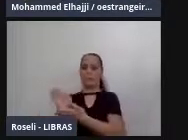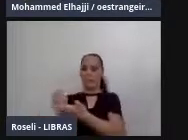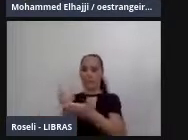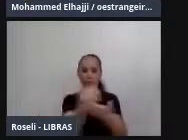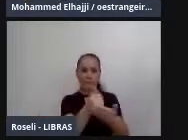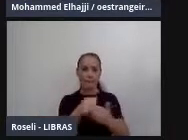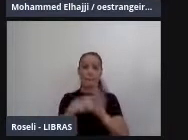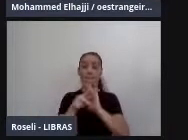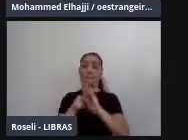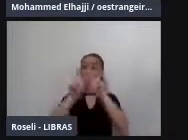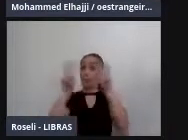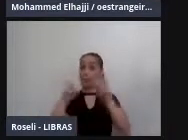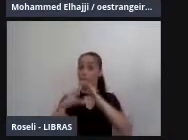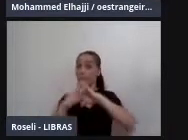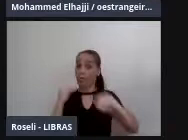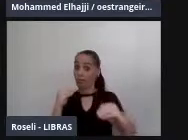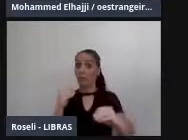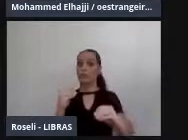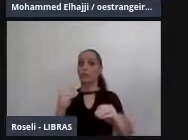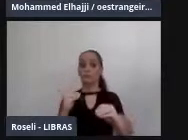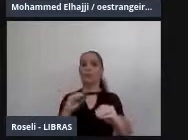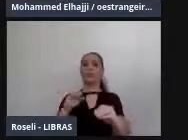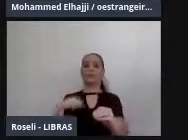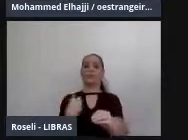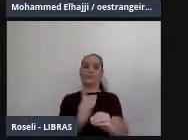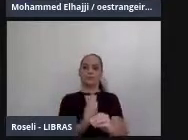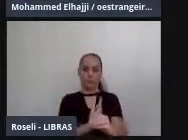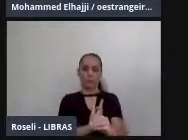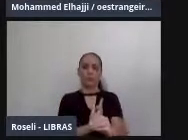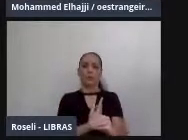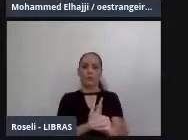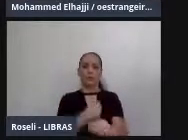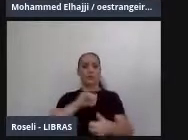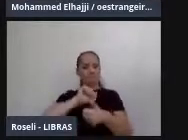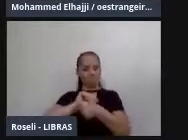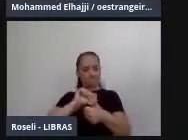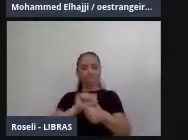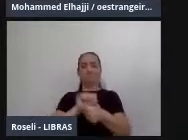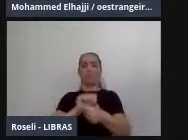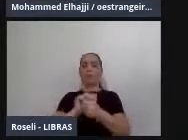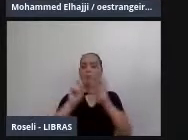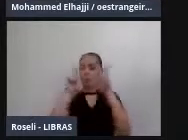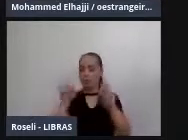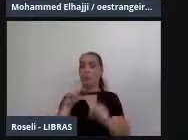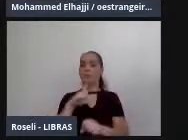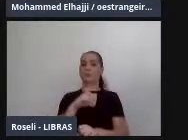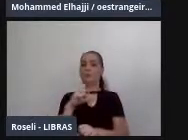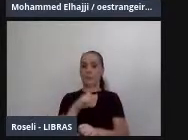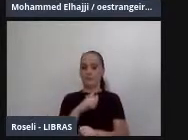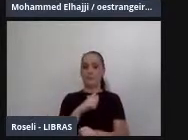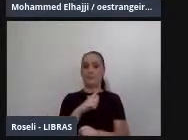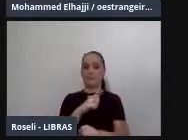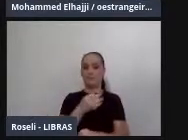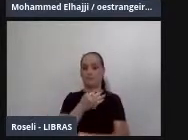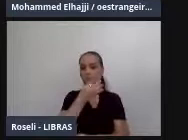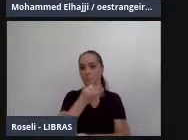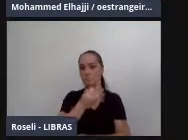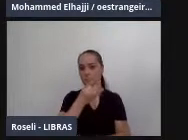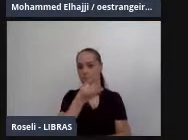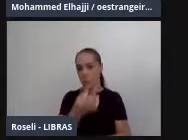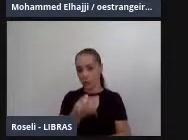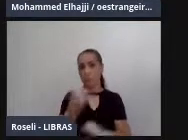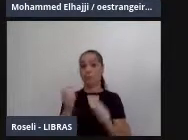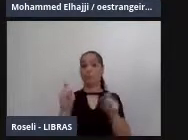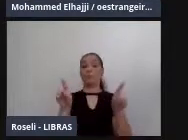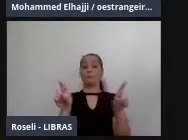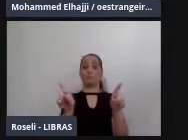refúgio. Nós temos realmente uma produção muito qualificada sobre esse tema, e nós fomentamos, né, e possibilitamos que